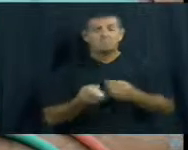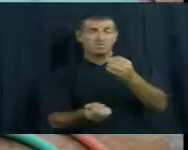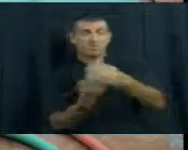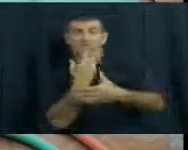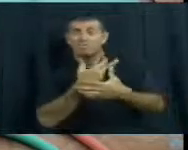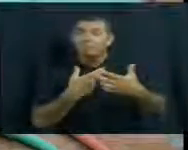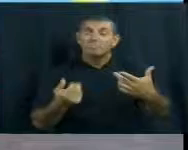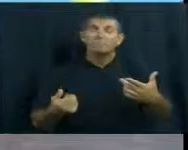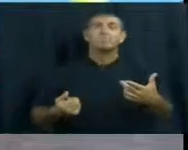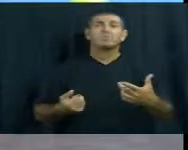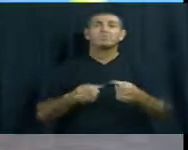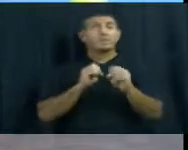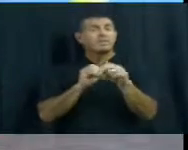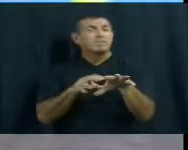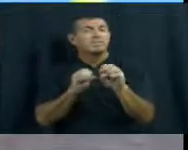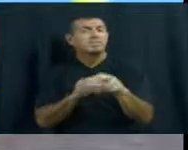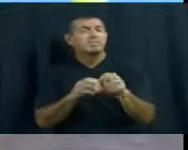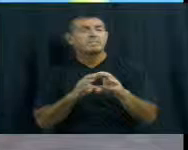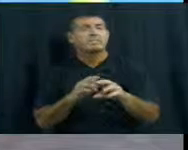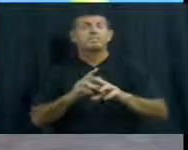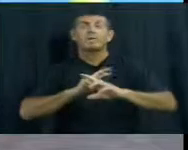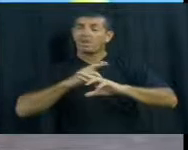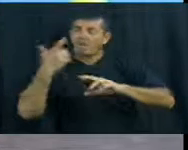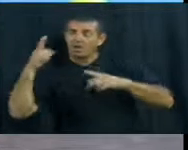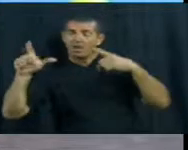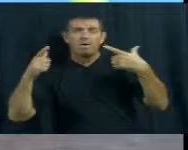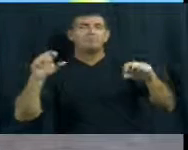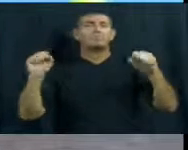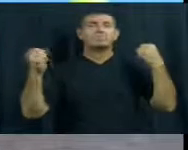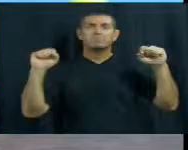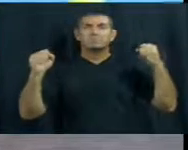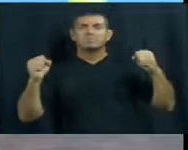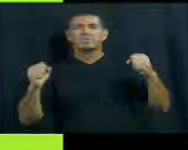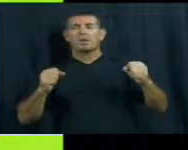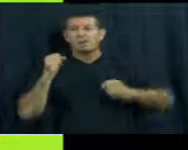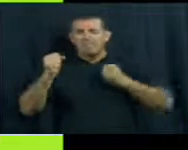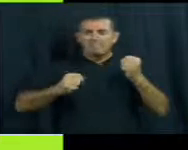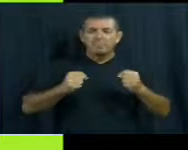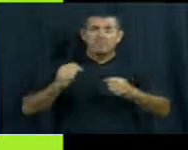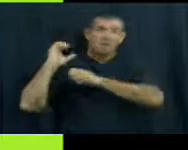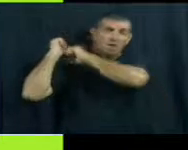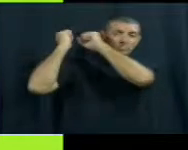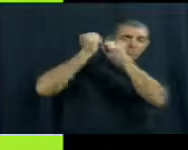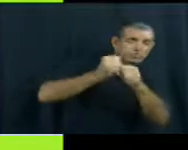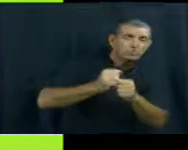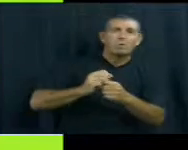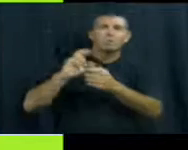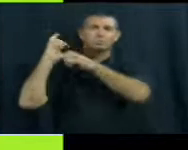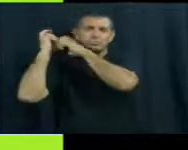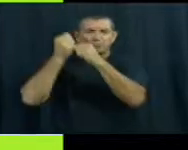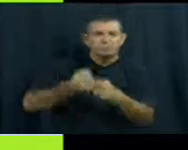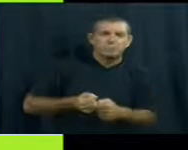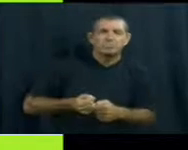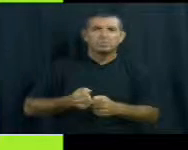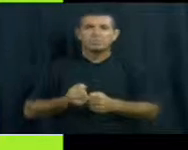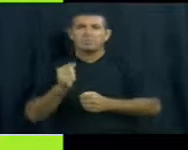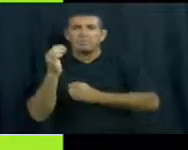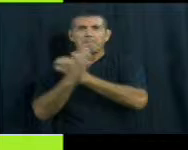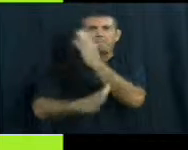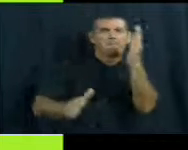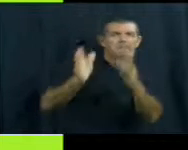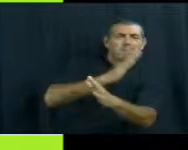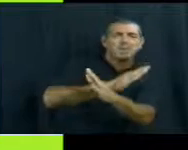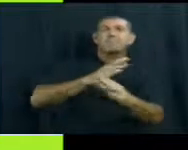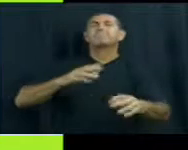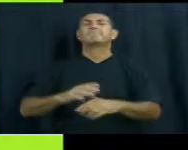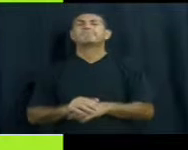com as suas aulas. Eles têm outros esportes também, como crossfit, judô, jiu-jitsu, muay thai. Entre em contato também